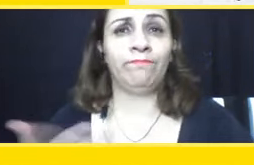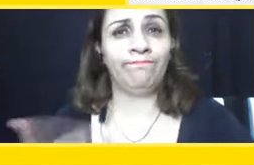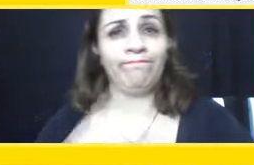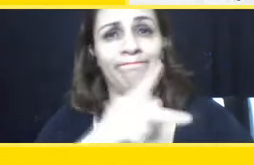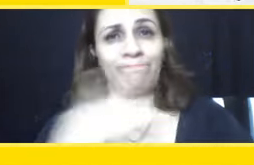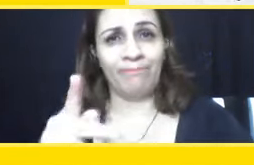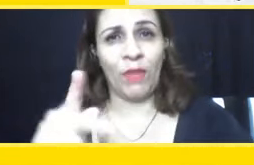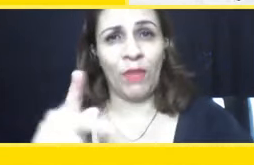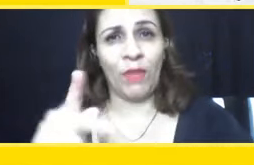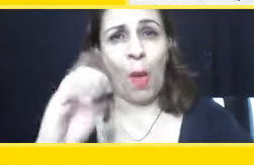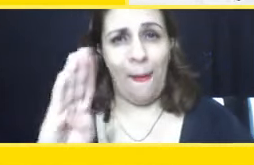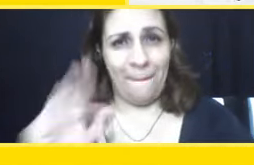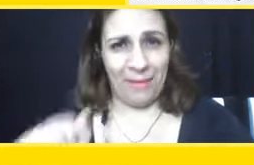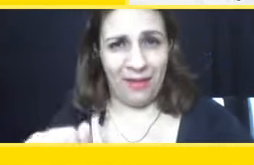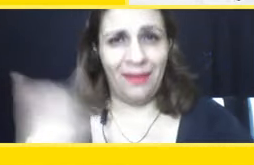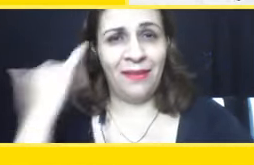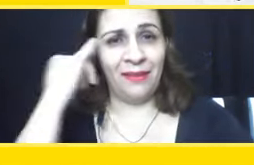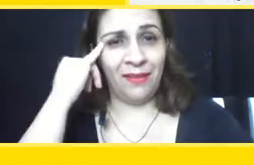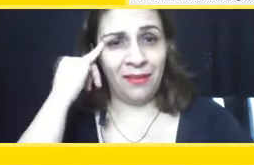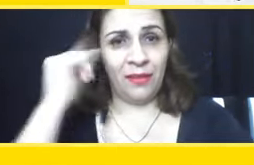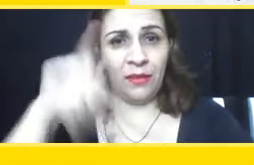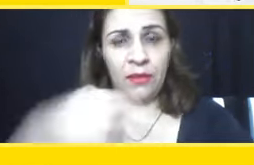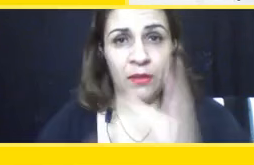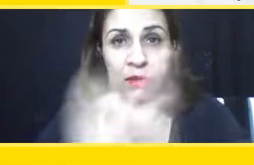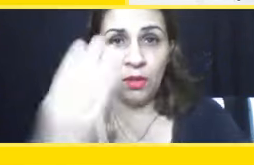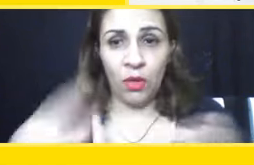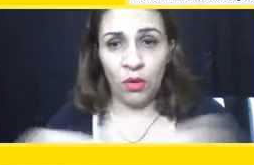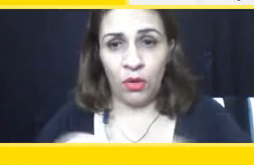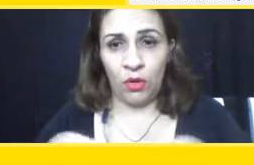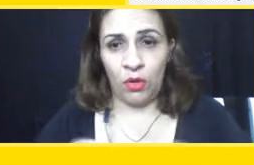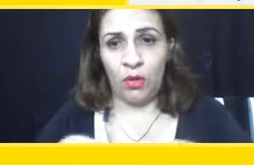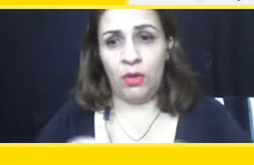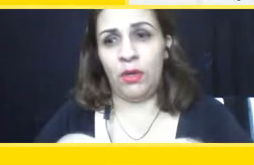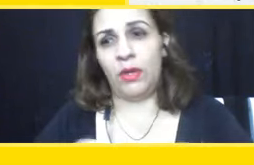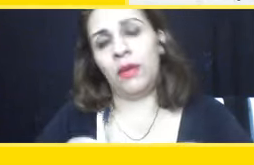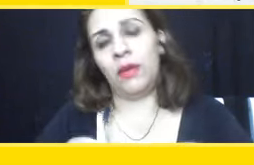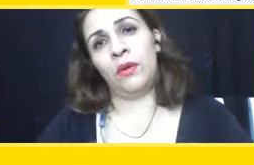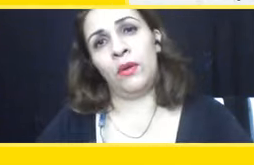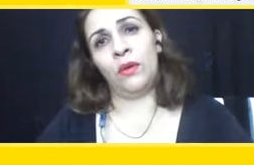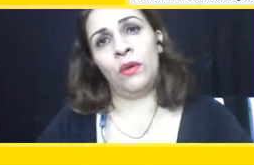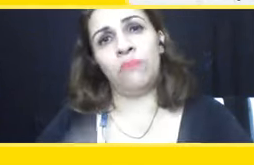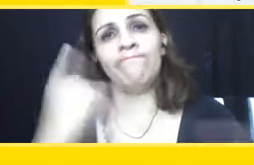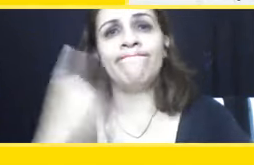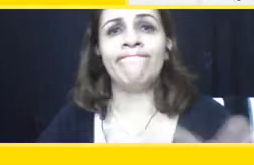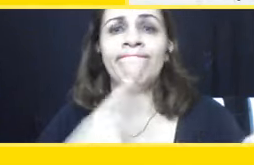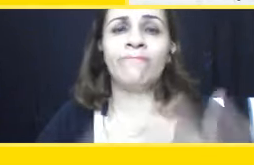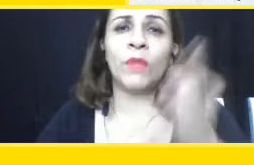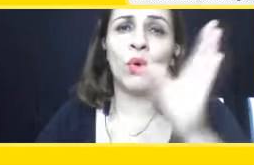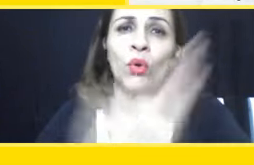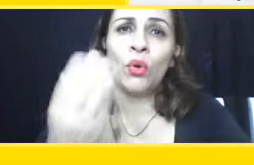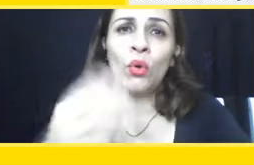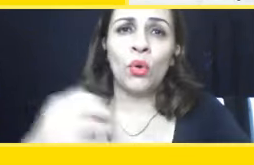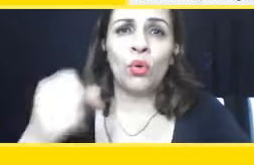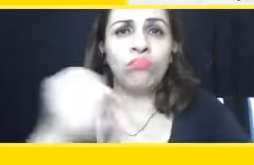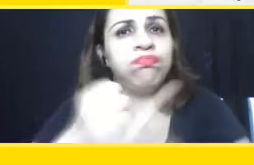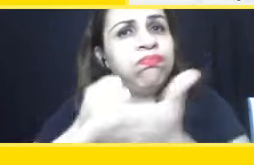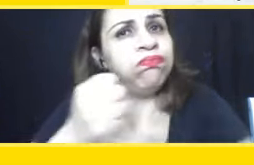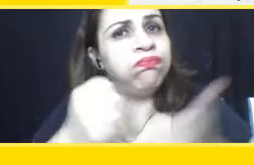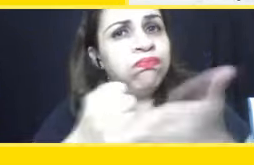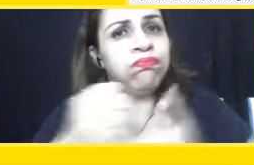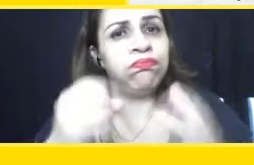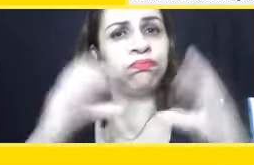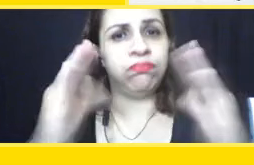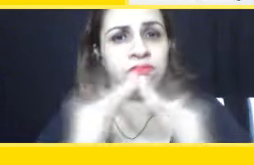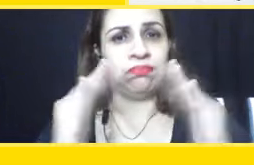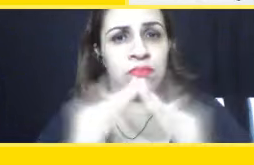da OAB, que lançou essa comissão que hoje eu presido, ele se comprometeu a criar o centro de referência para atendimento aos